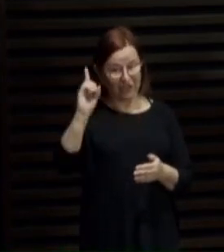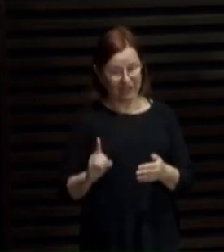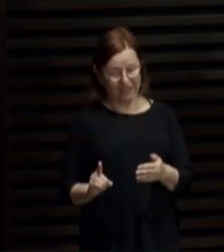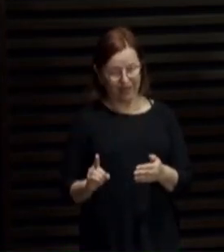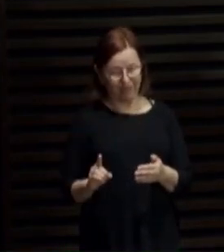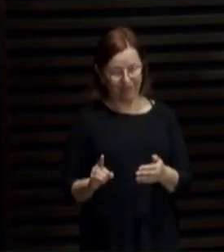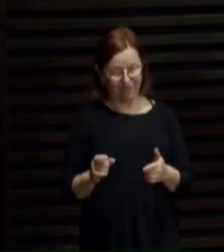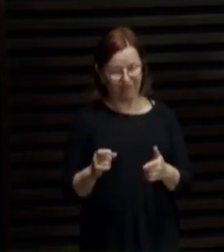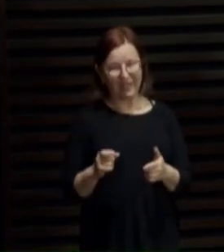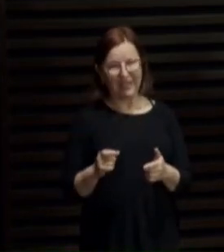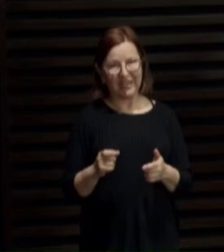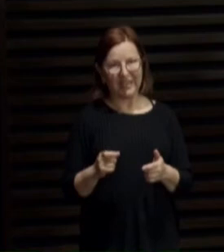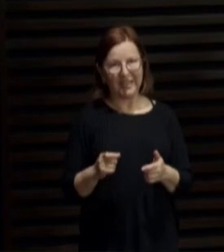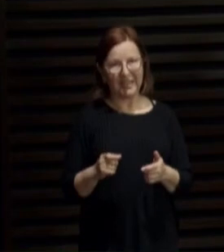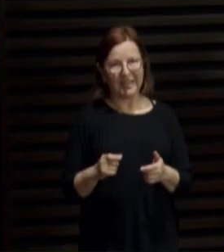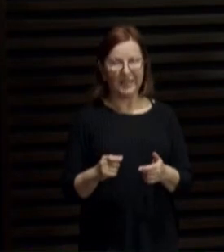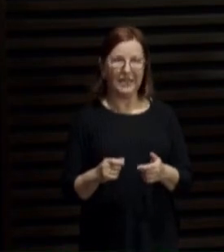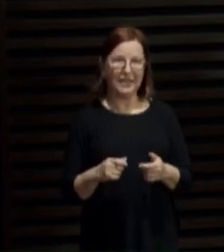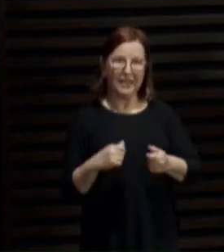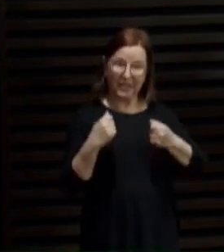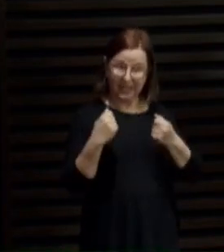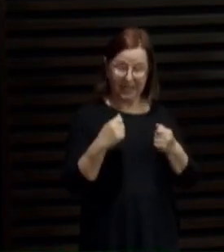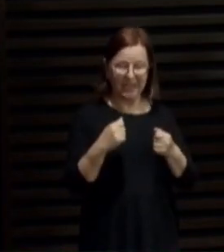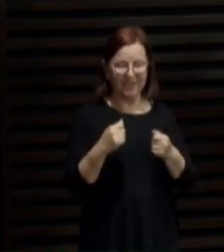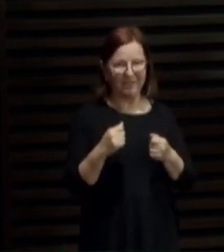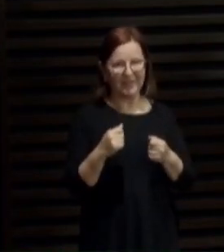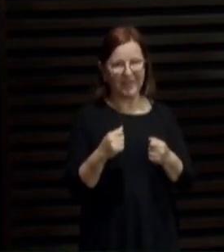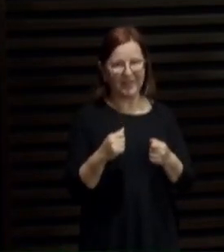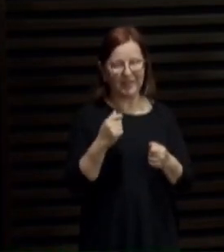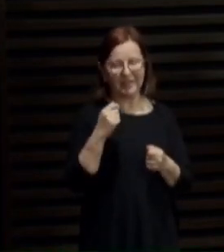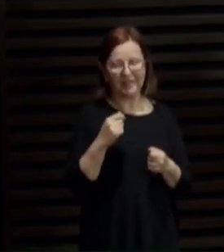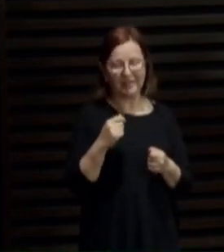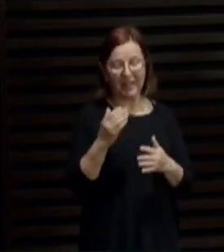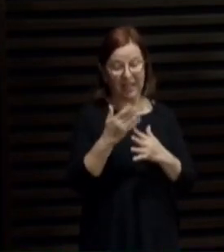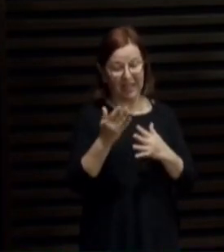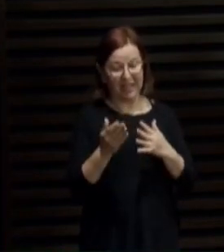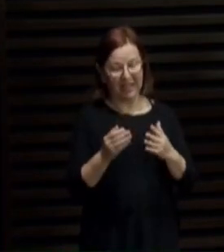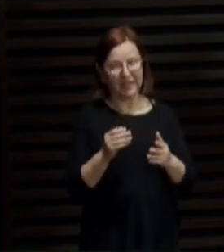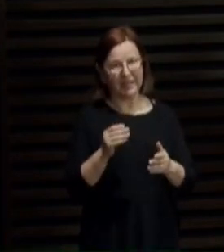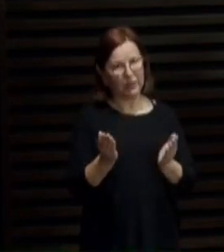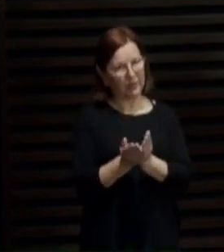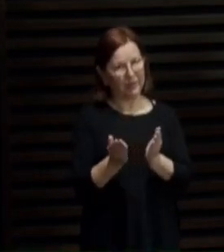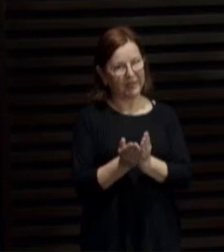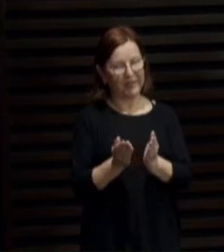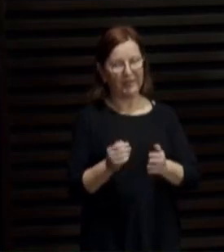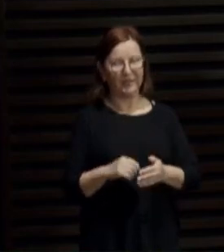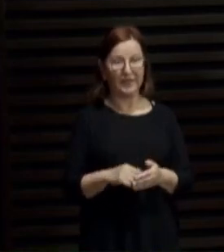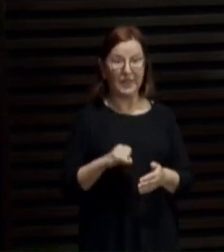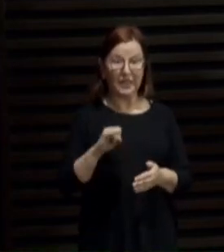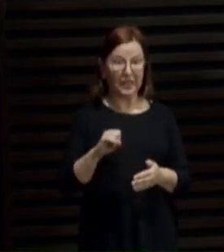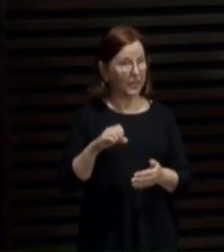Quando a igreja não cumpre os seus deveres para com o membro, ele deve acionar alguma instância superior